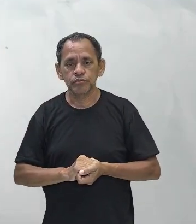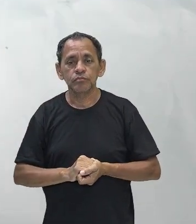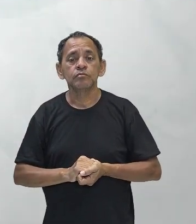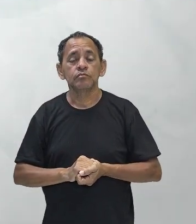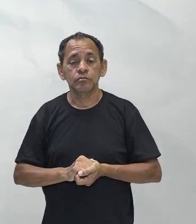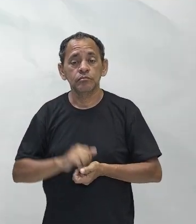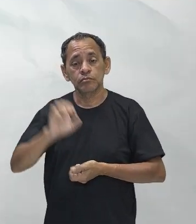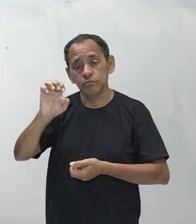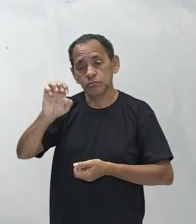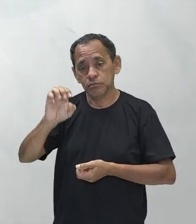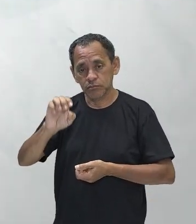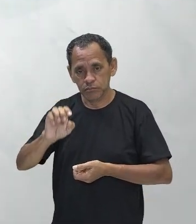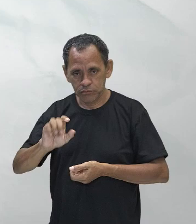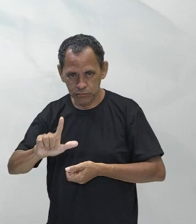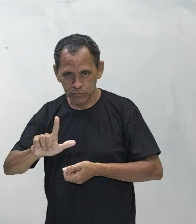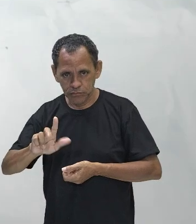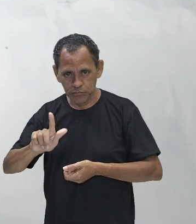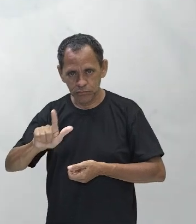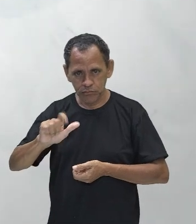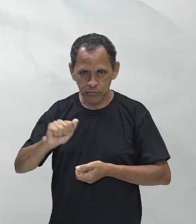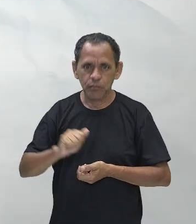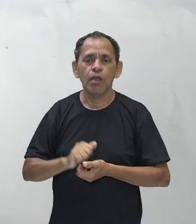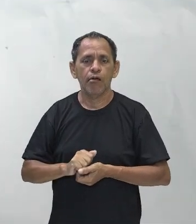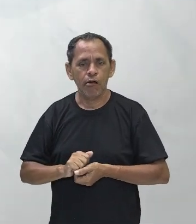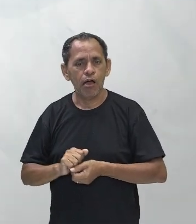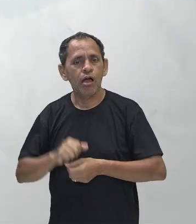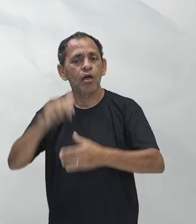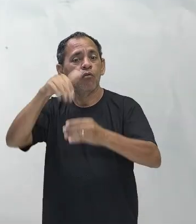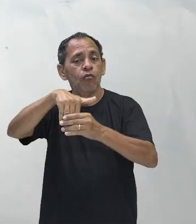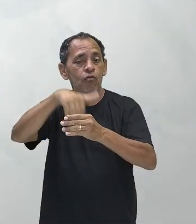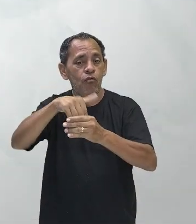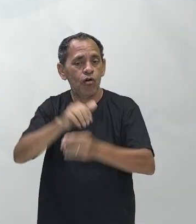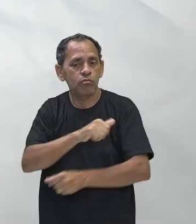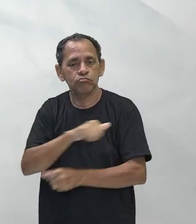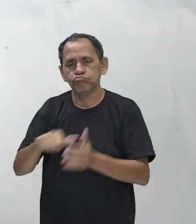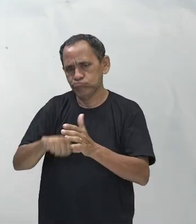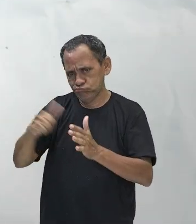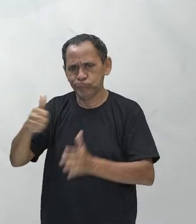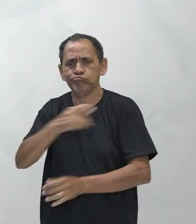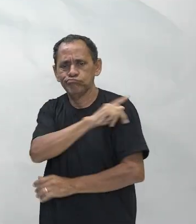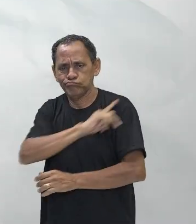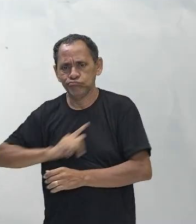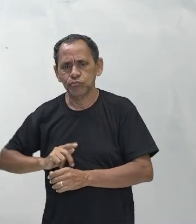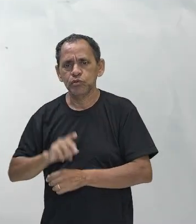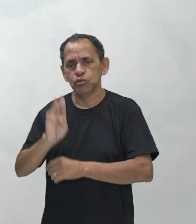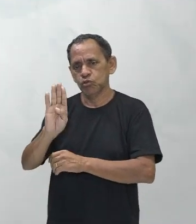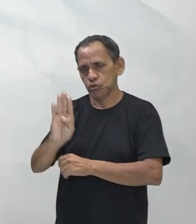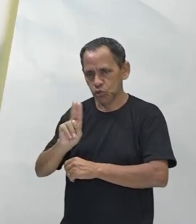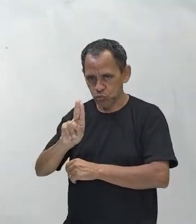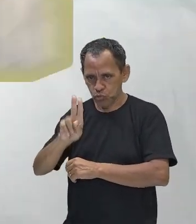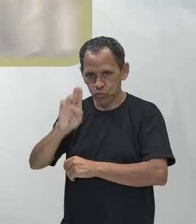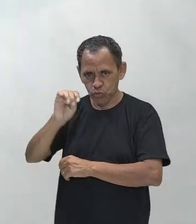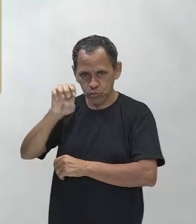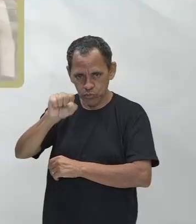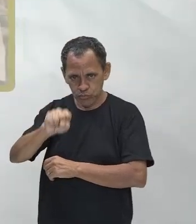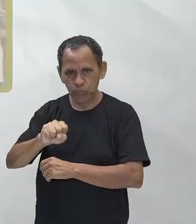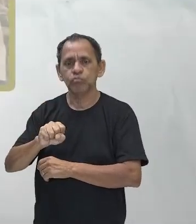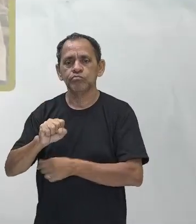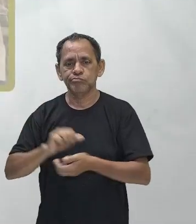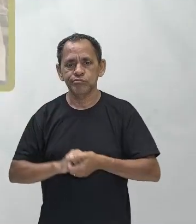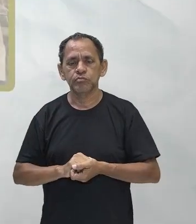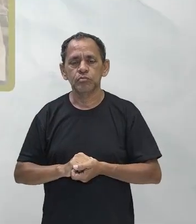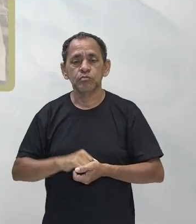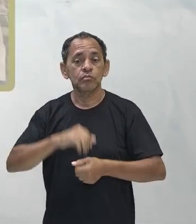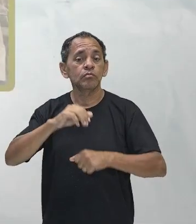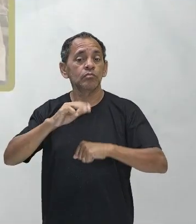Hoffmann foi eleita a primeira presidenta da UBS, marcando o caráter vanguardista da entidade. No mesmo